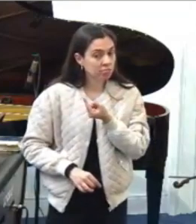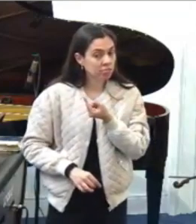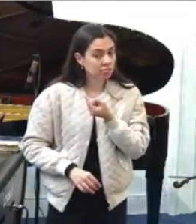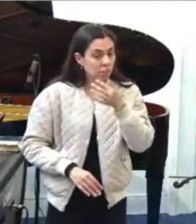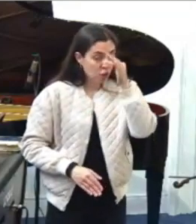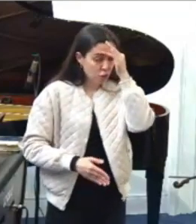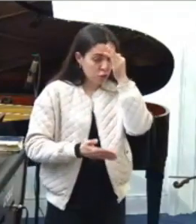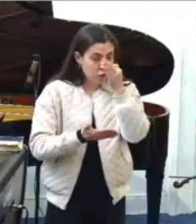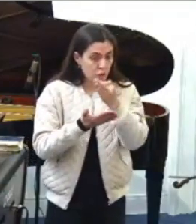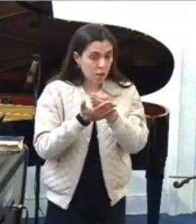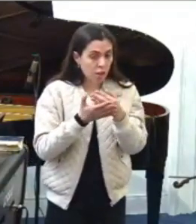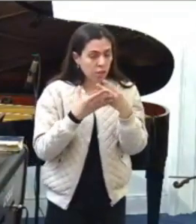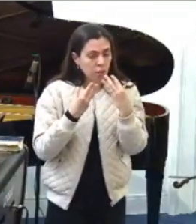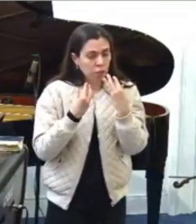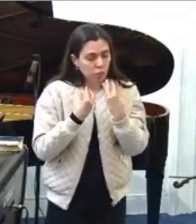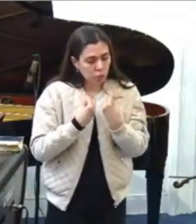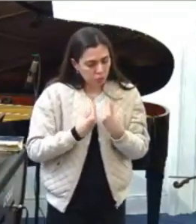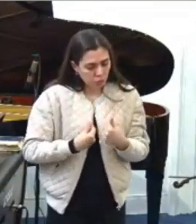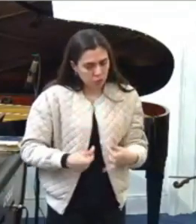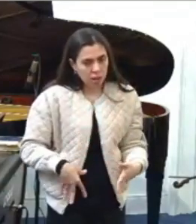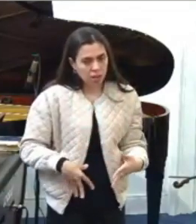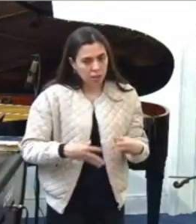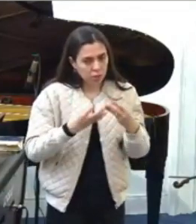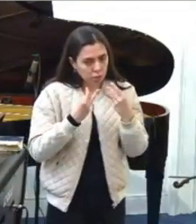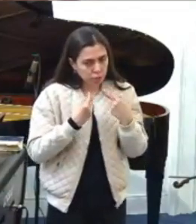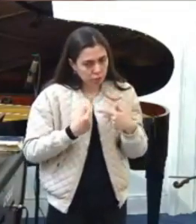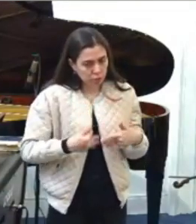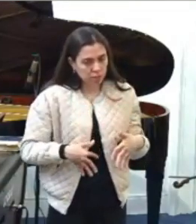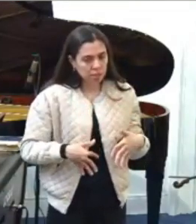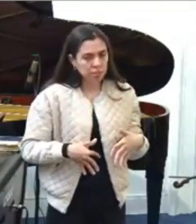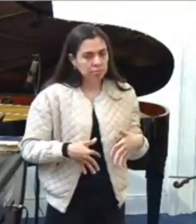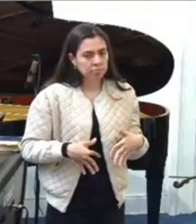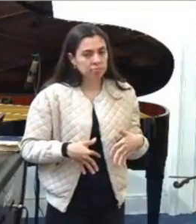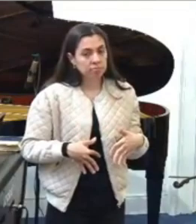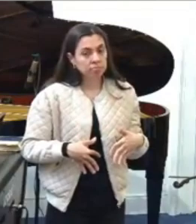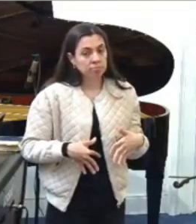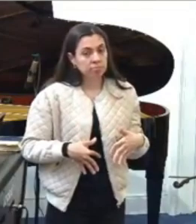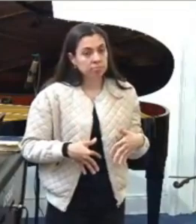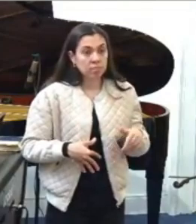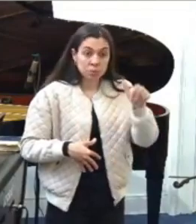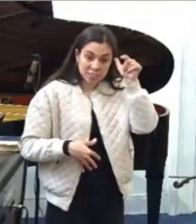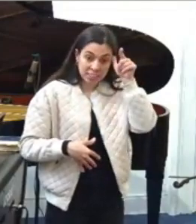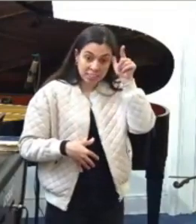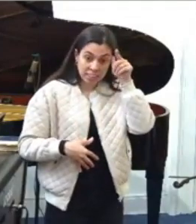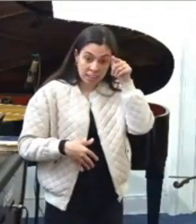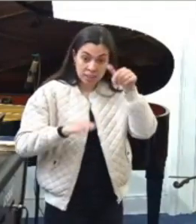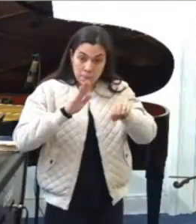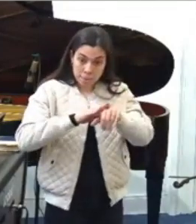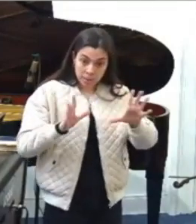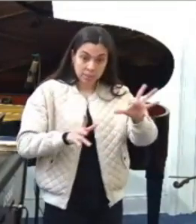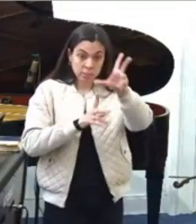Satanás consegue balançar qualquer coisa diante de nós e a gente fala que é a melhor coisa que tem, a gente abraça.